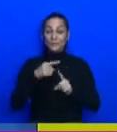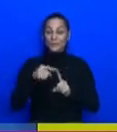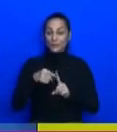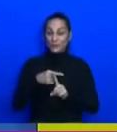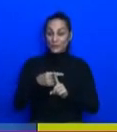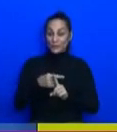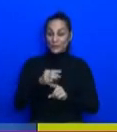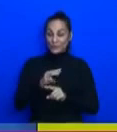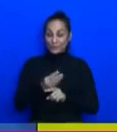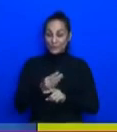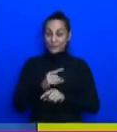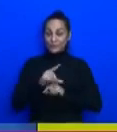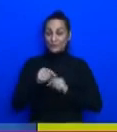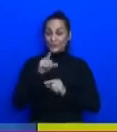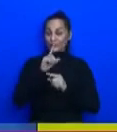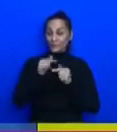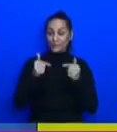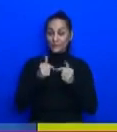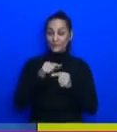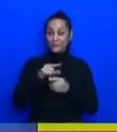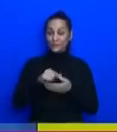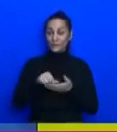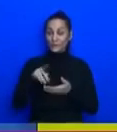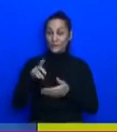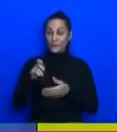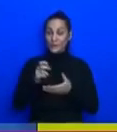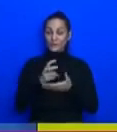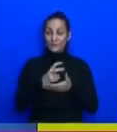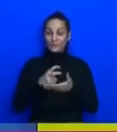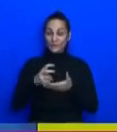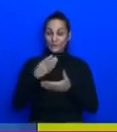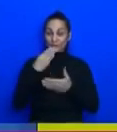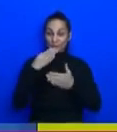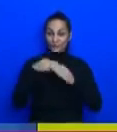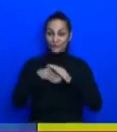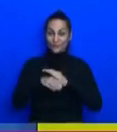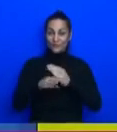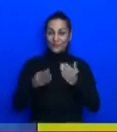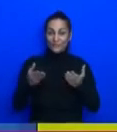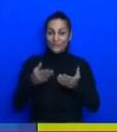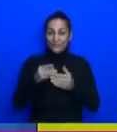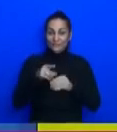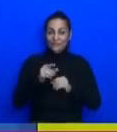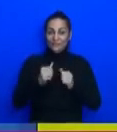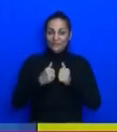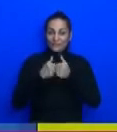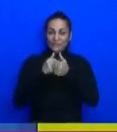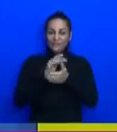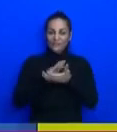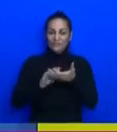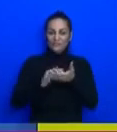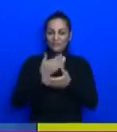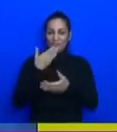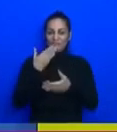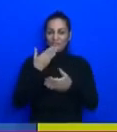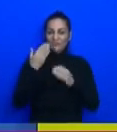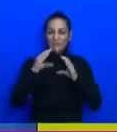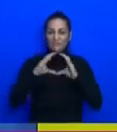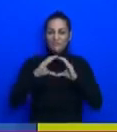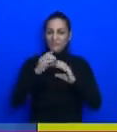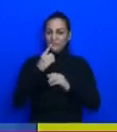Mais Milionária, do sorteio do Dia de Sorte, do sorteio da Mega Sena, da Quina, da Time Mania, agora o sorteio da Lotofácil.